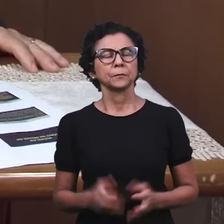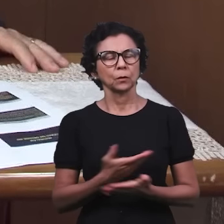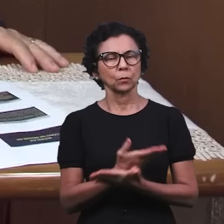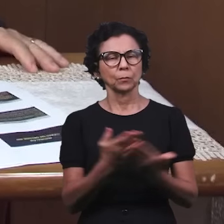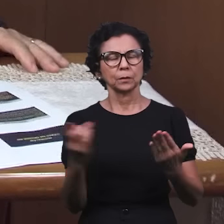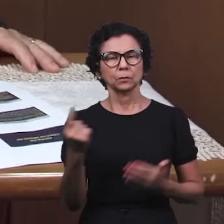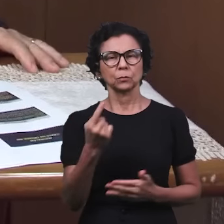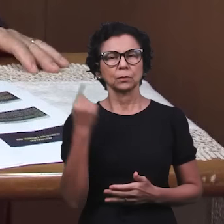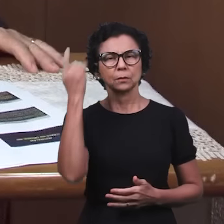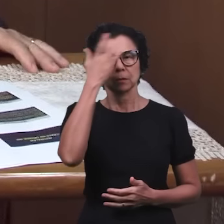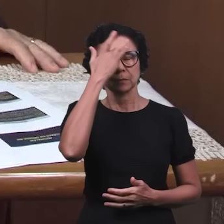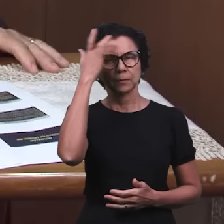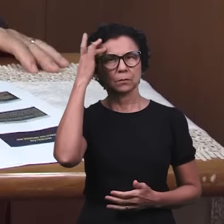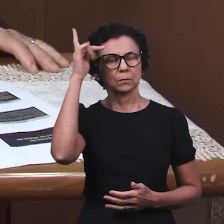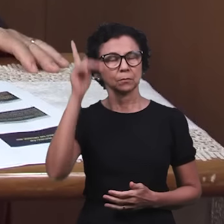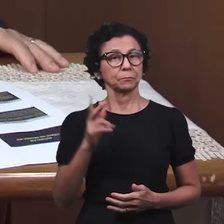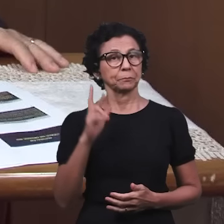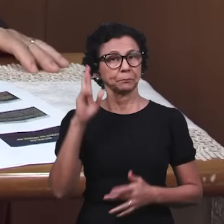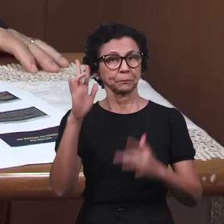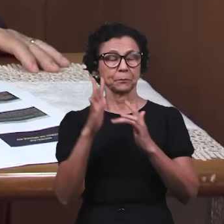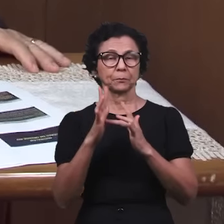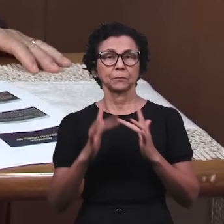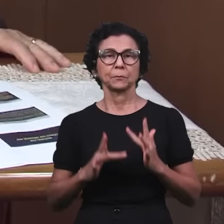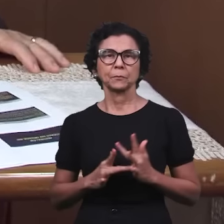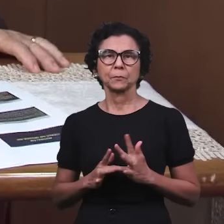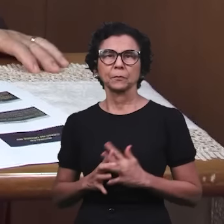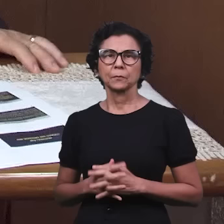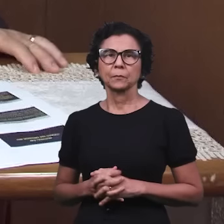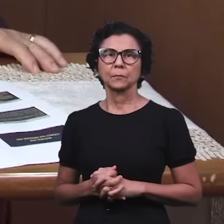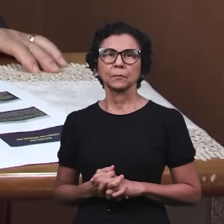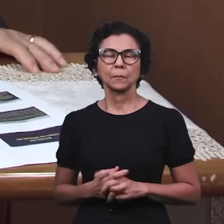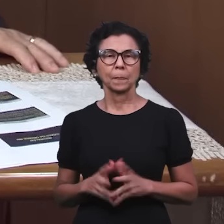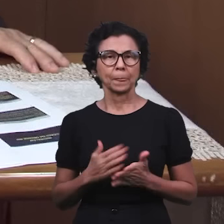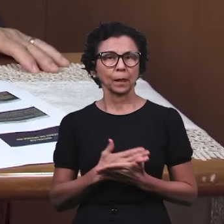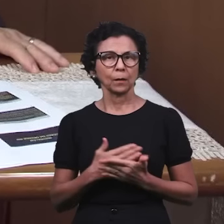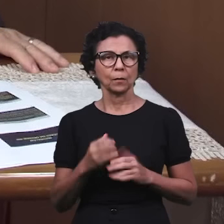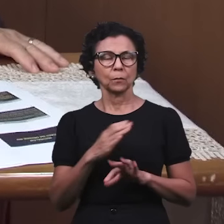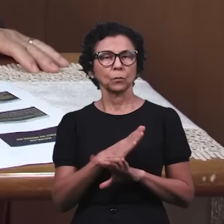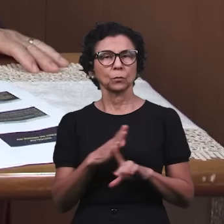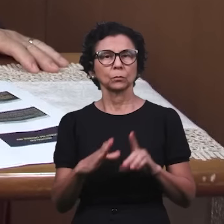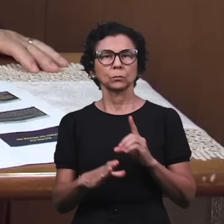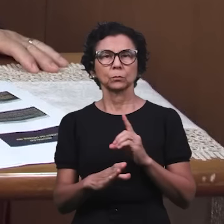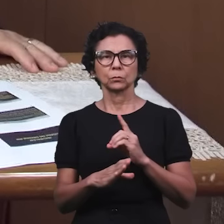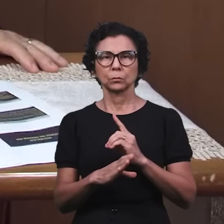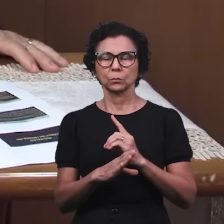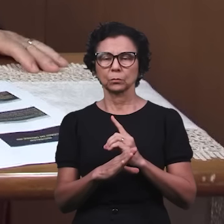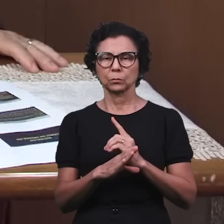nós saudamos a todos com a paz do Senhor Jesus. Estamos dando início ao nosso culto,